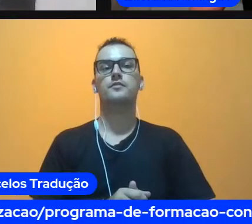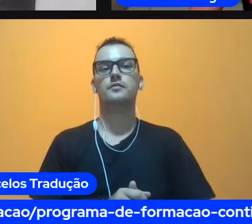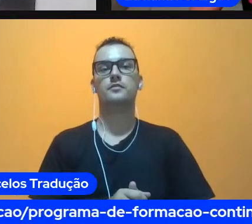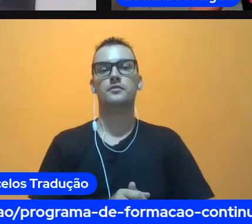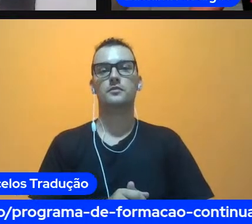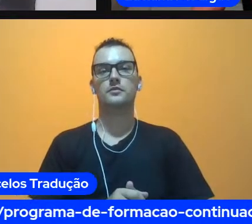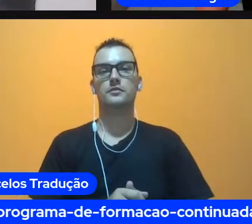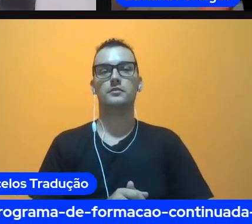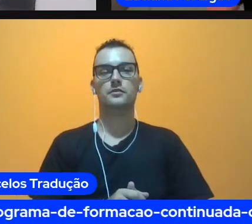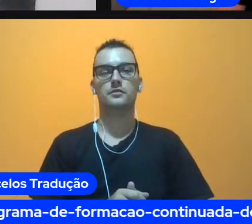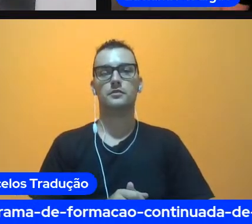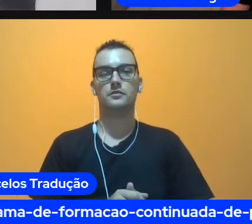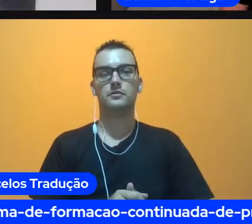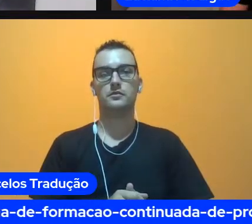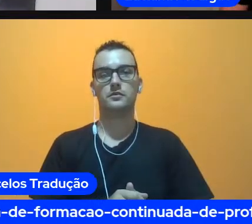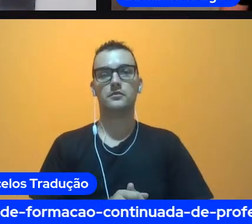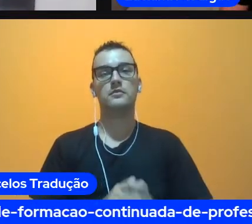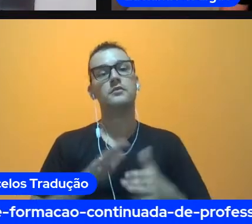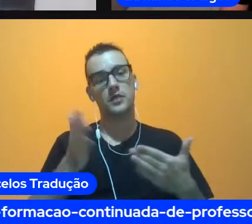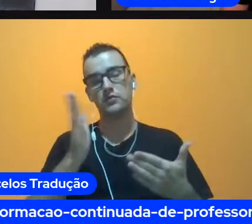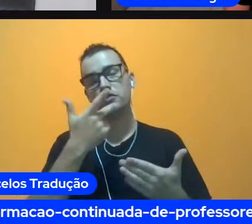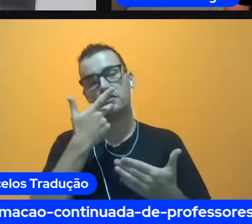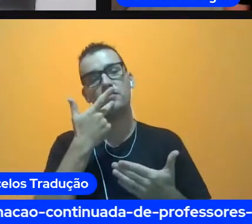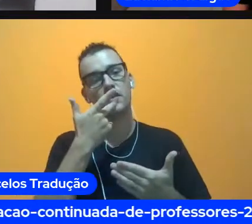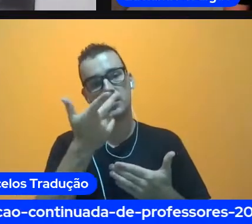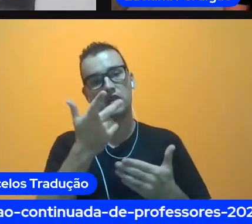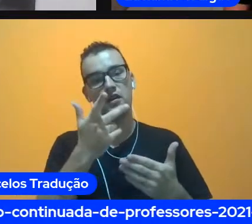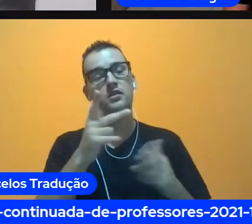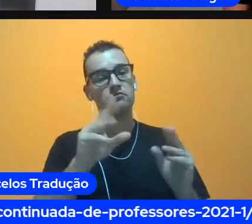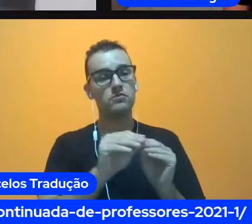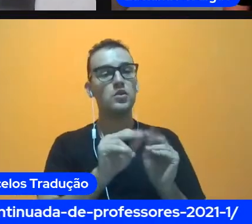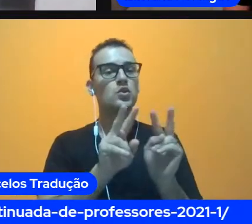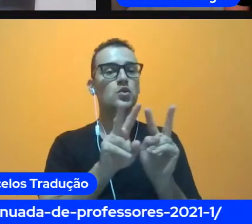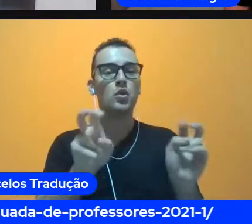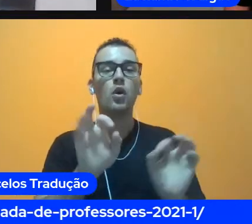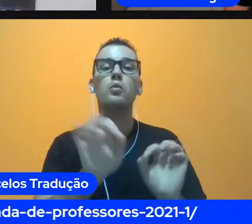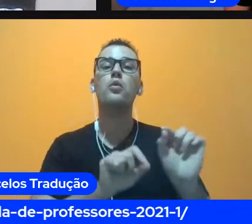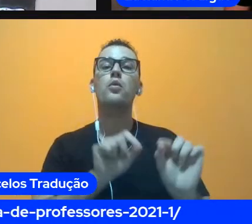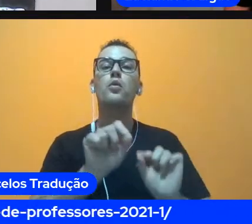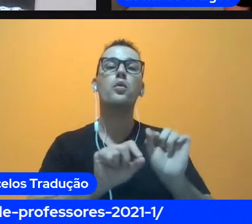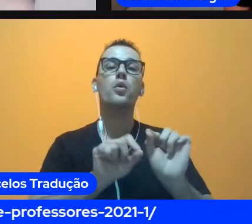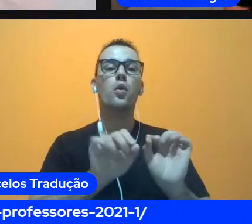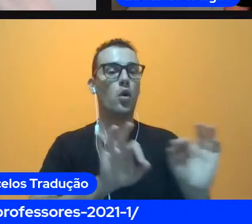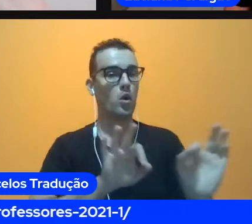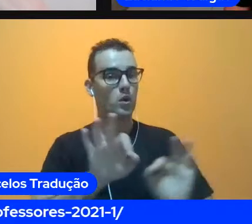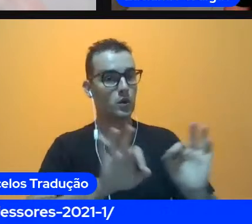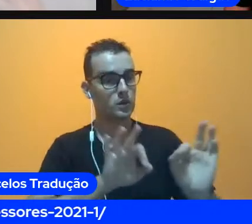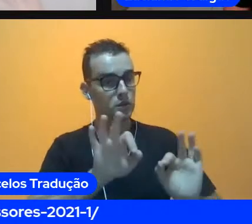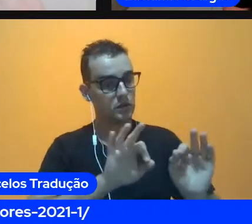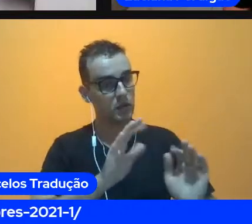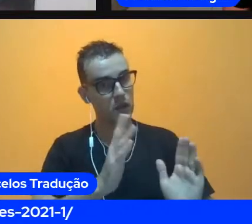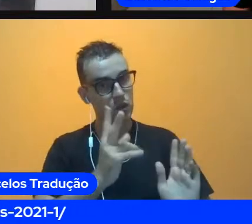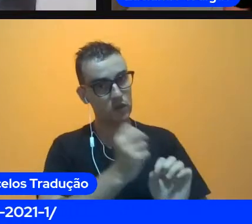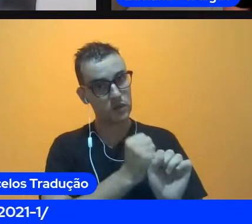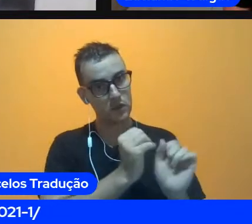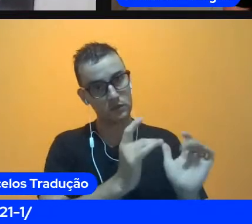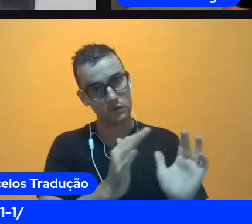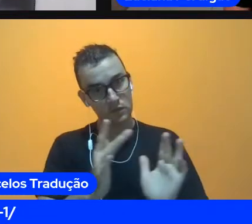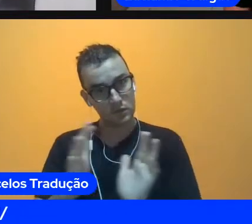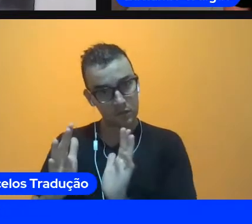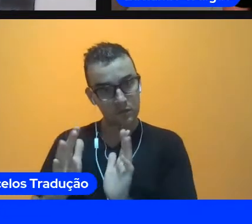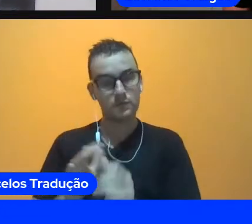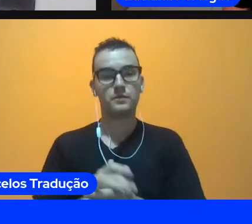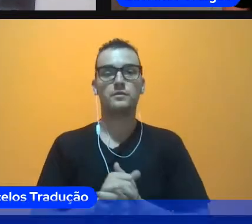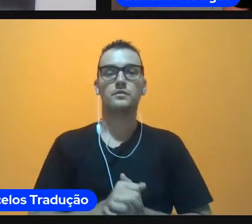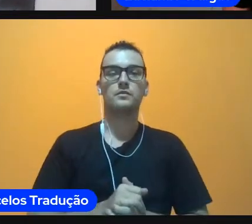Eu acho que, assim, eu falei já dessa questão, né, de se organizar no tempo, né, para poder realizar a